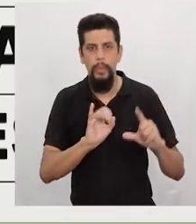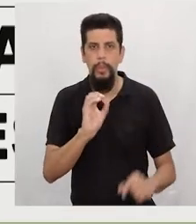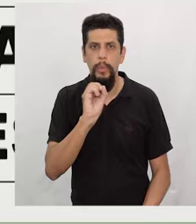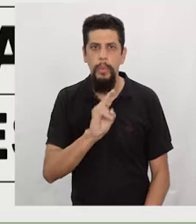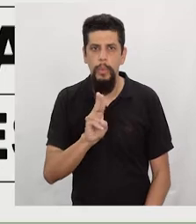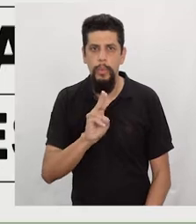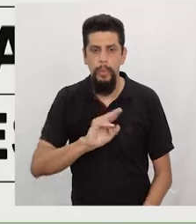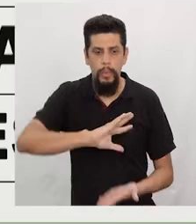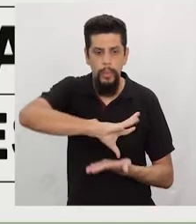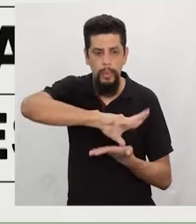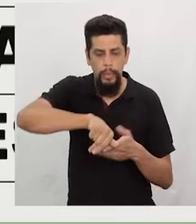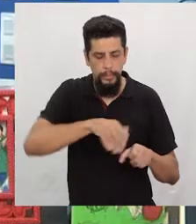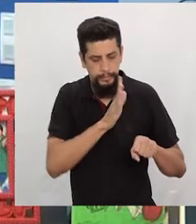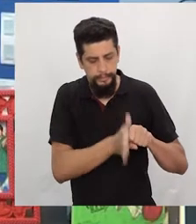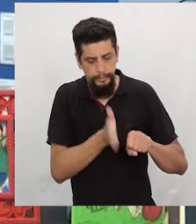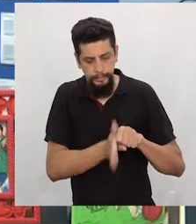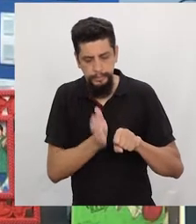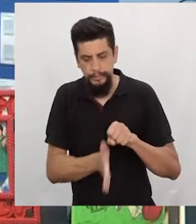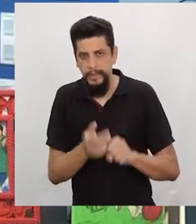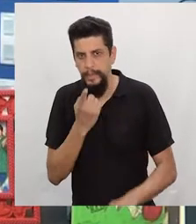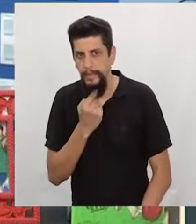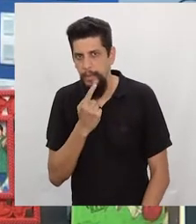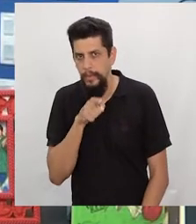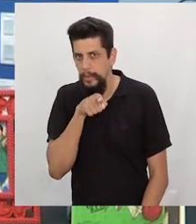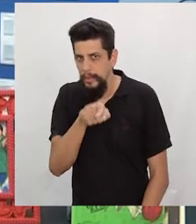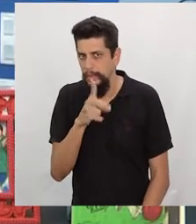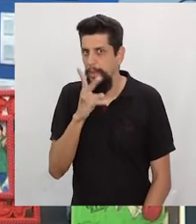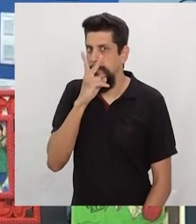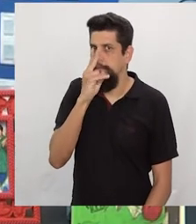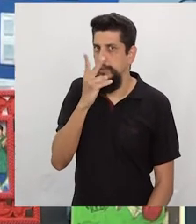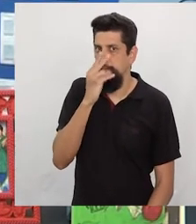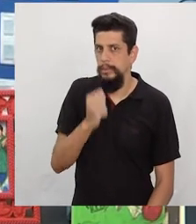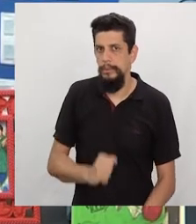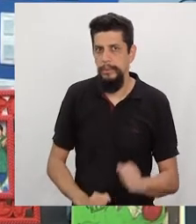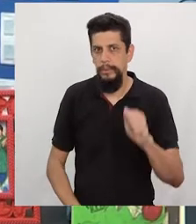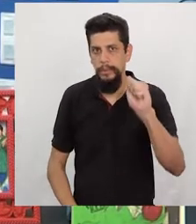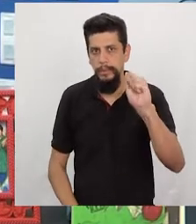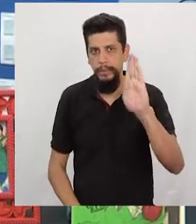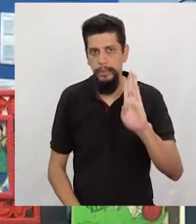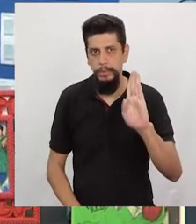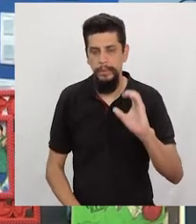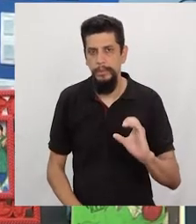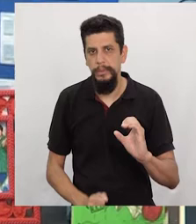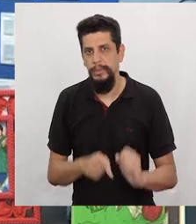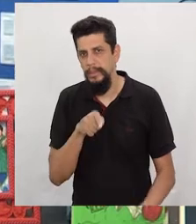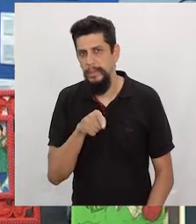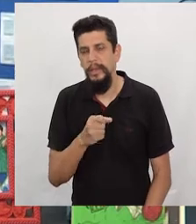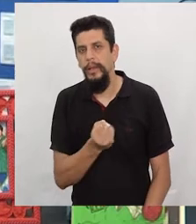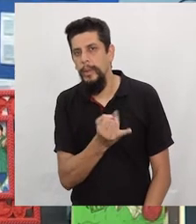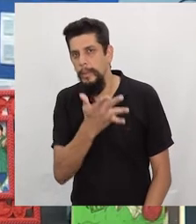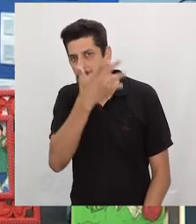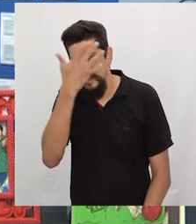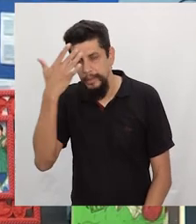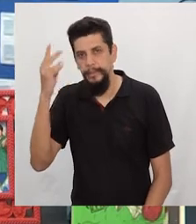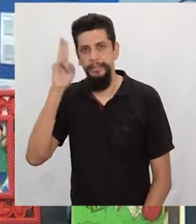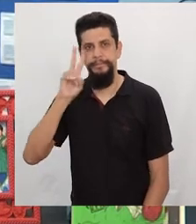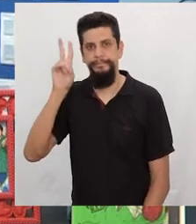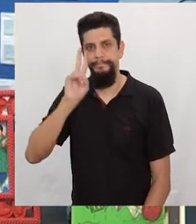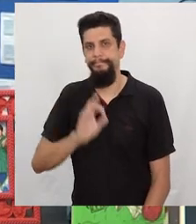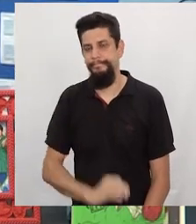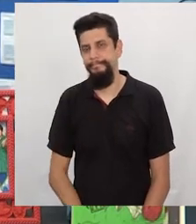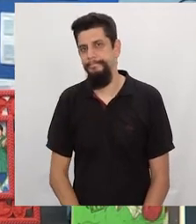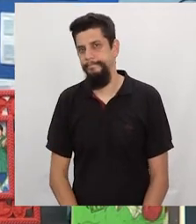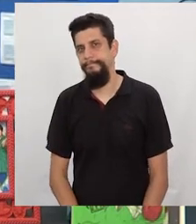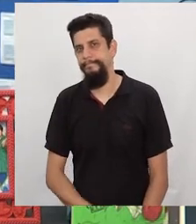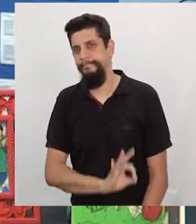sobre o roubo de tomates? O que que vocês acham? Ah, algumas pessoas lembraram agora, né? Muito